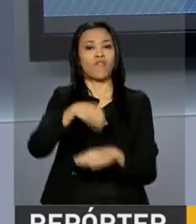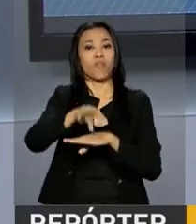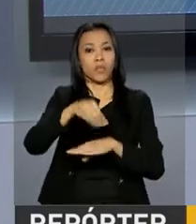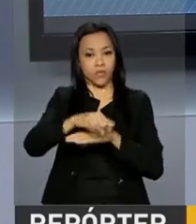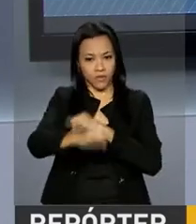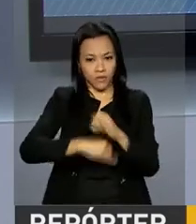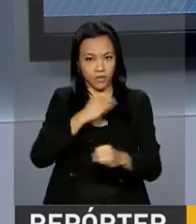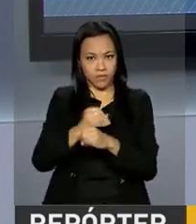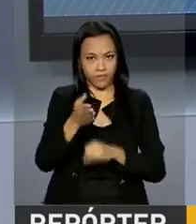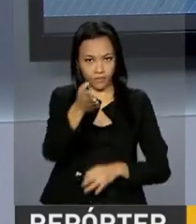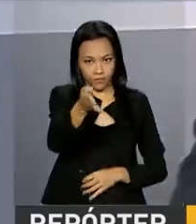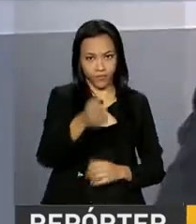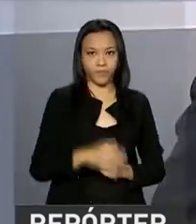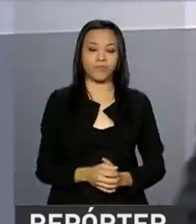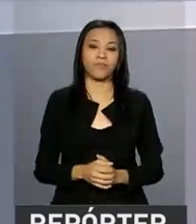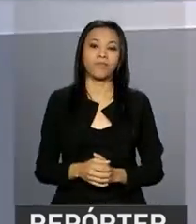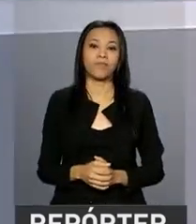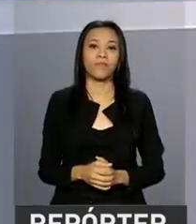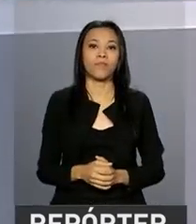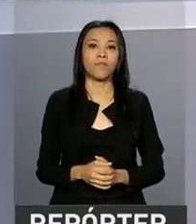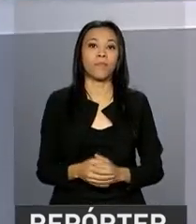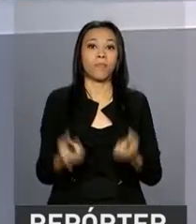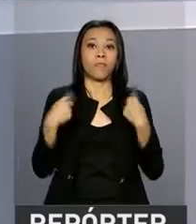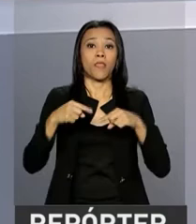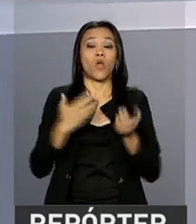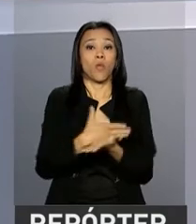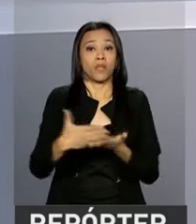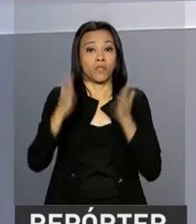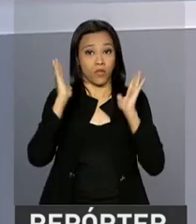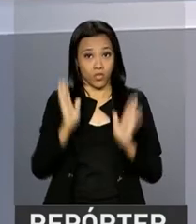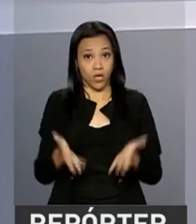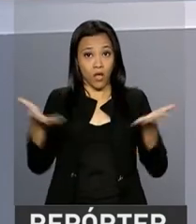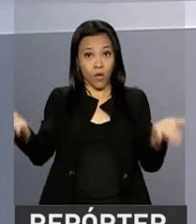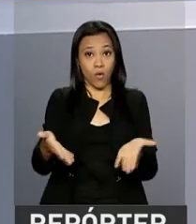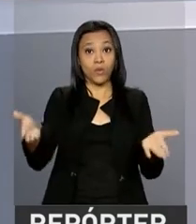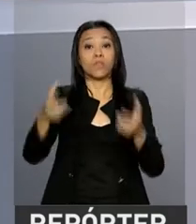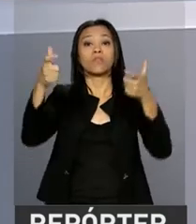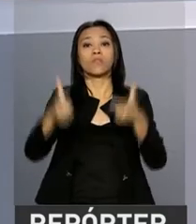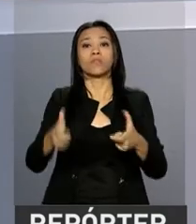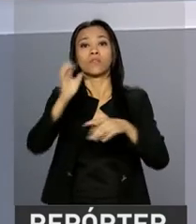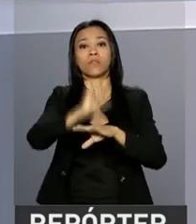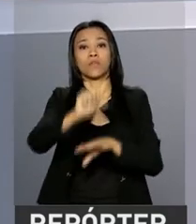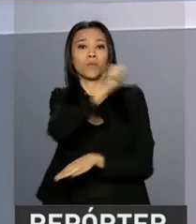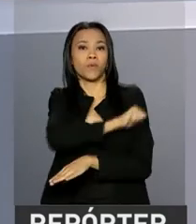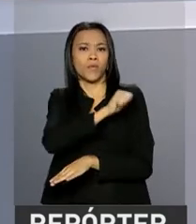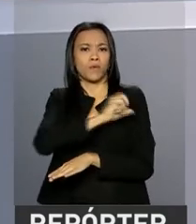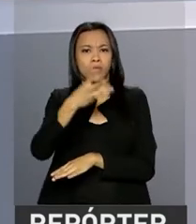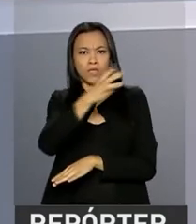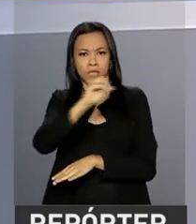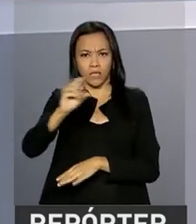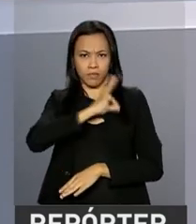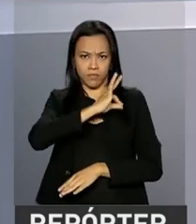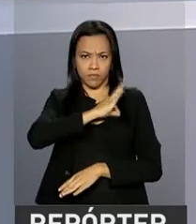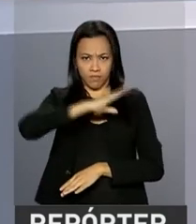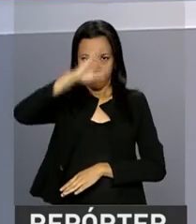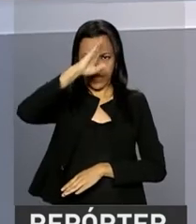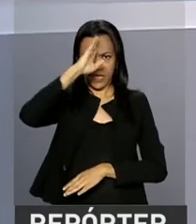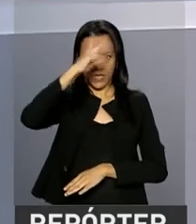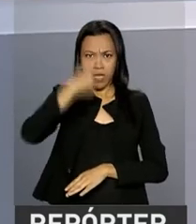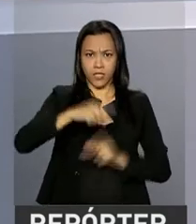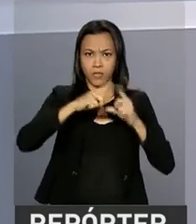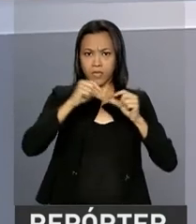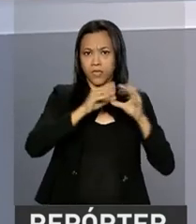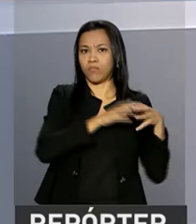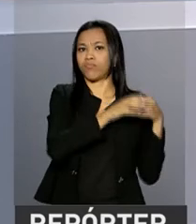no site da receita e começaram a atuar hoje no rio de janeiro os 300 militares da força nacional enviado na